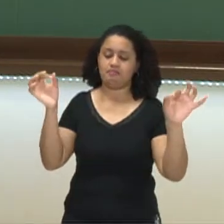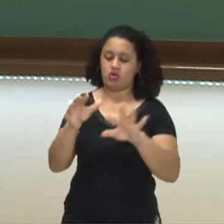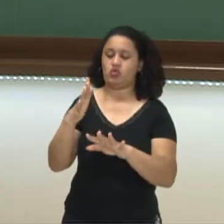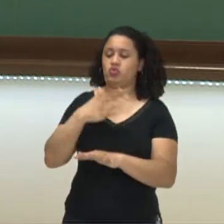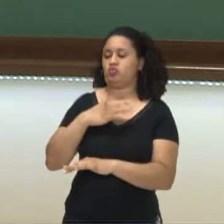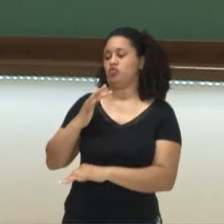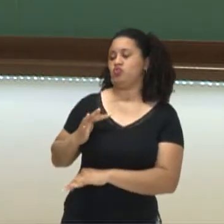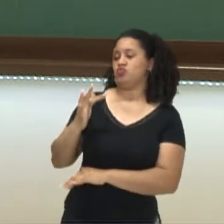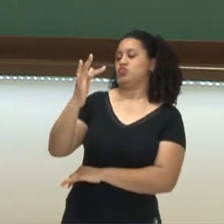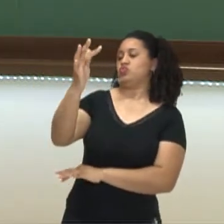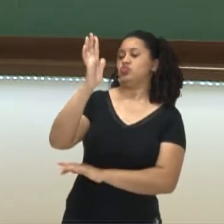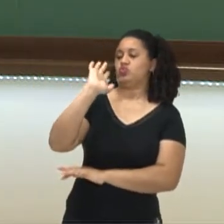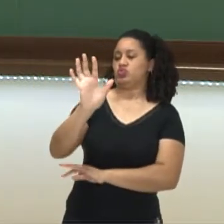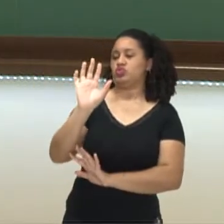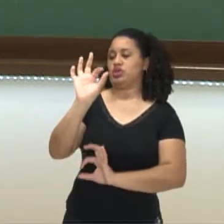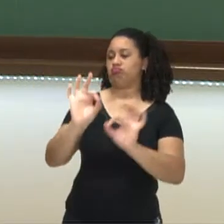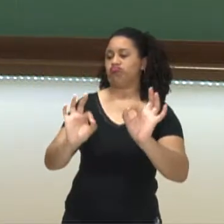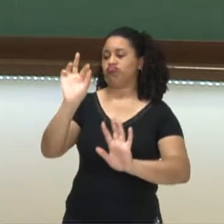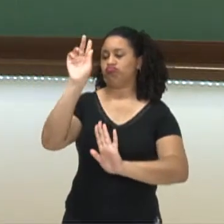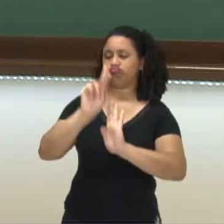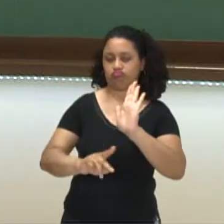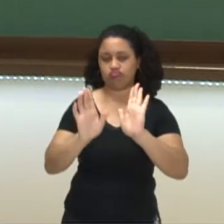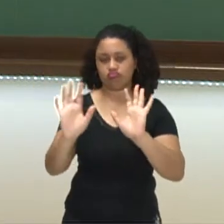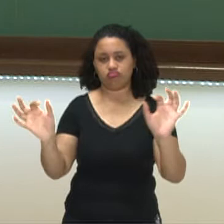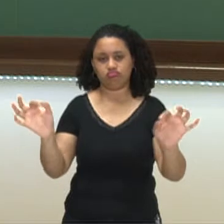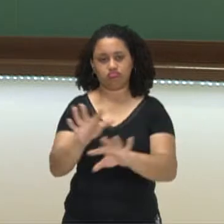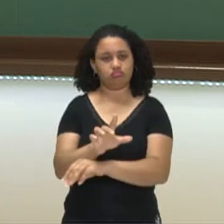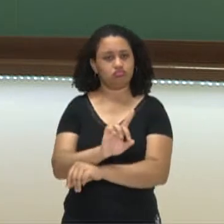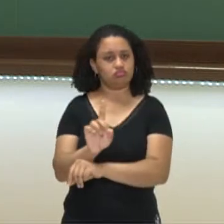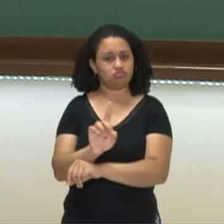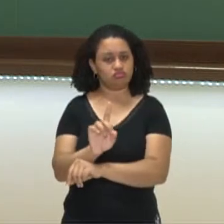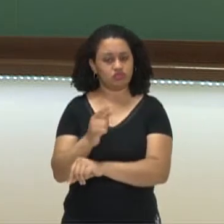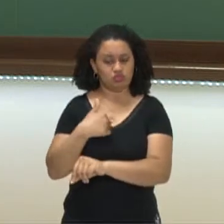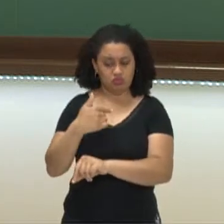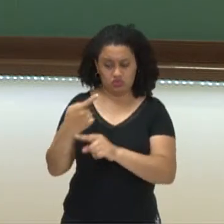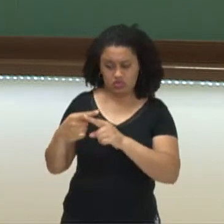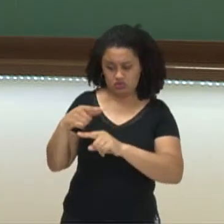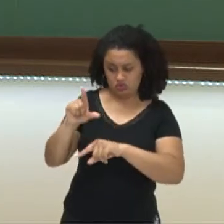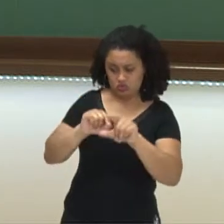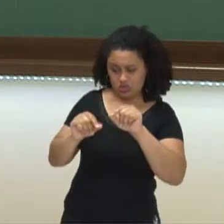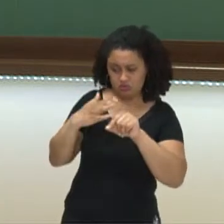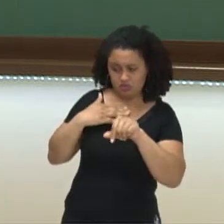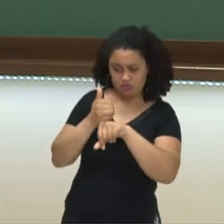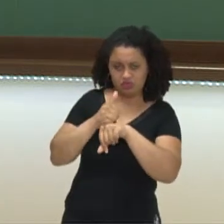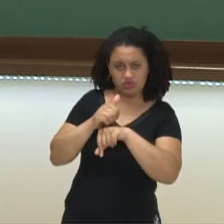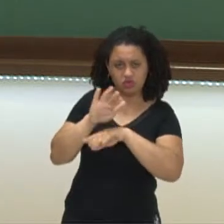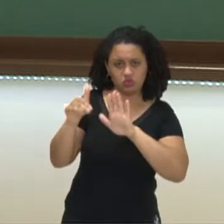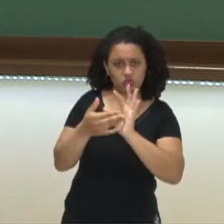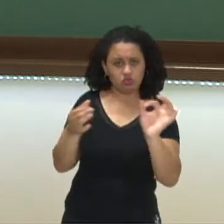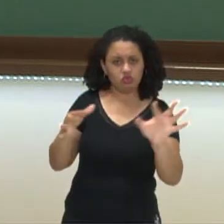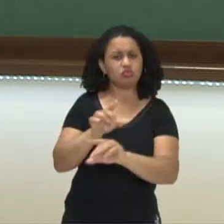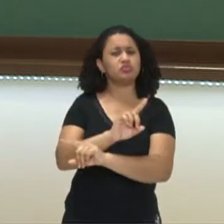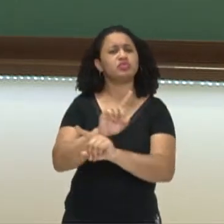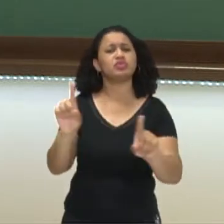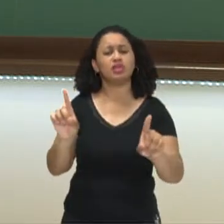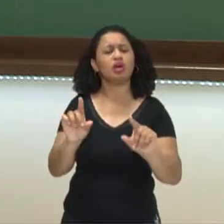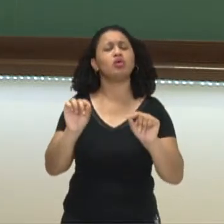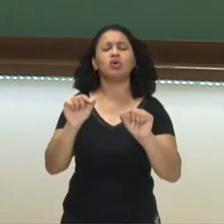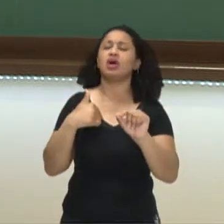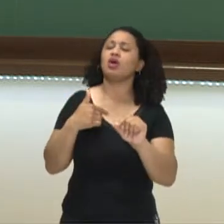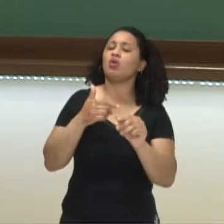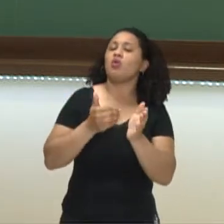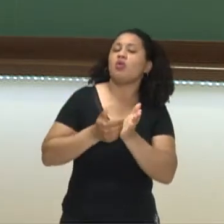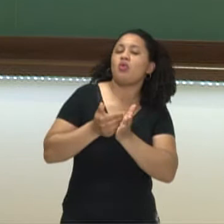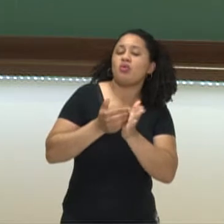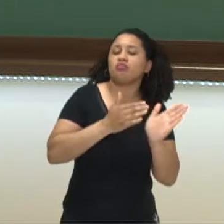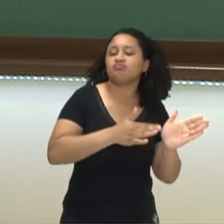futuro está planejado e terminado. Escolhi minha profissão. Não, isso é apenas uma parte